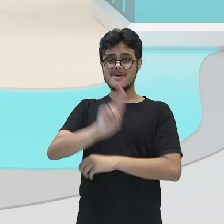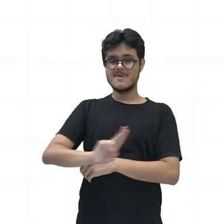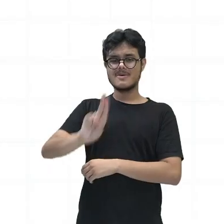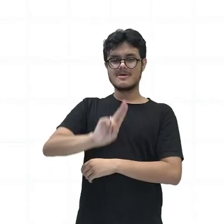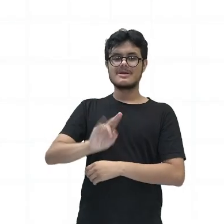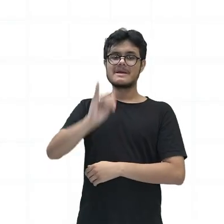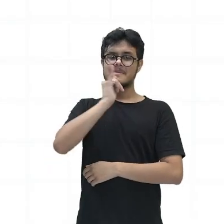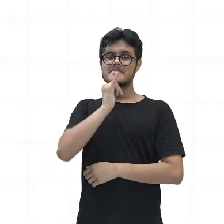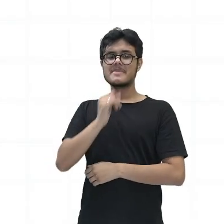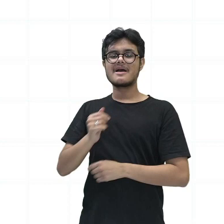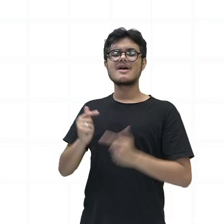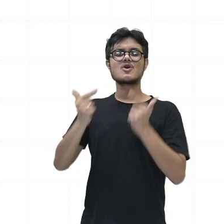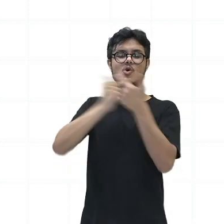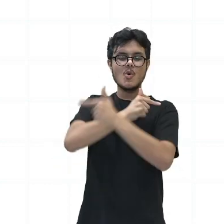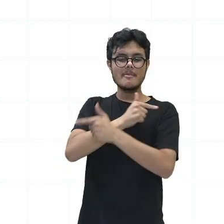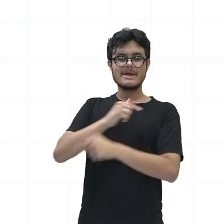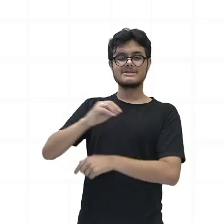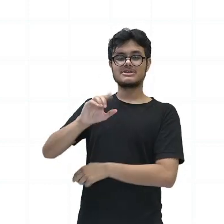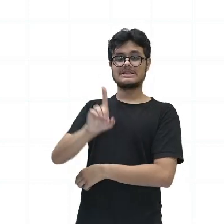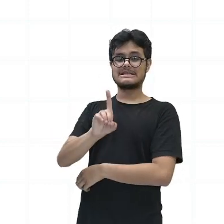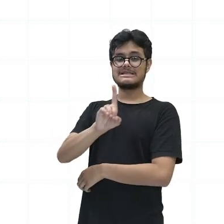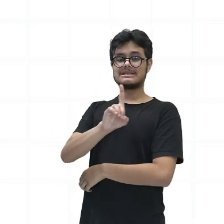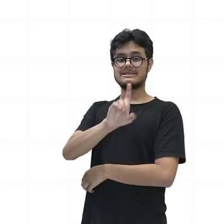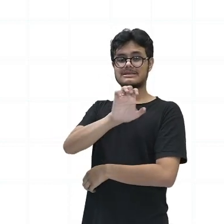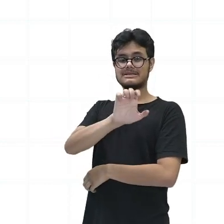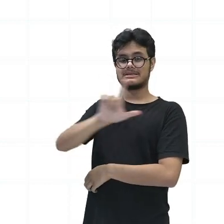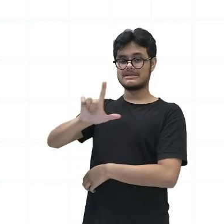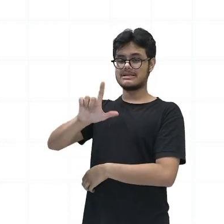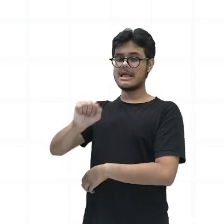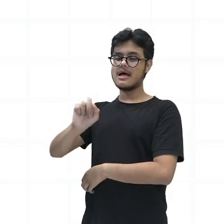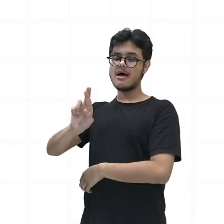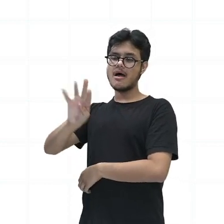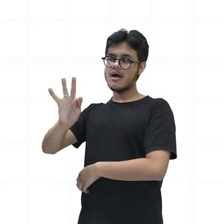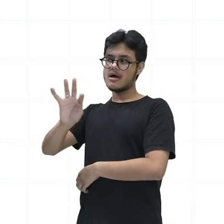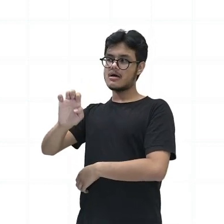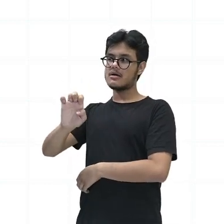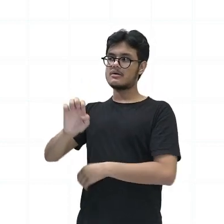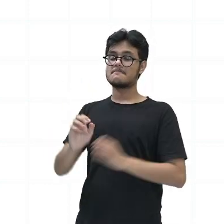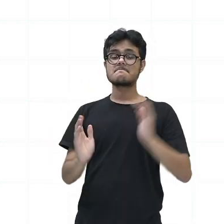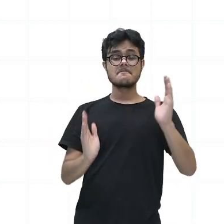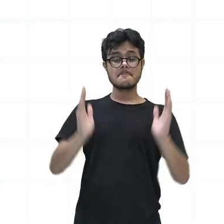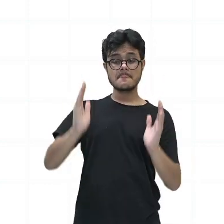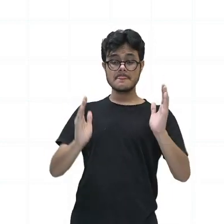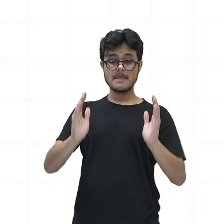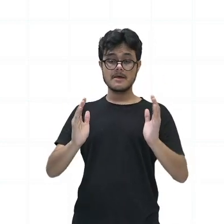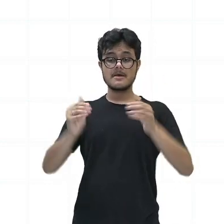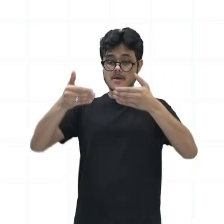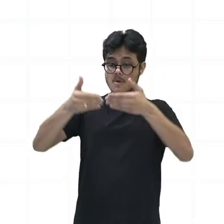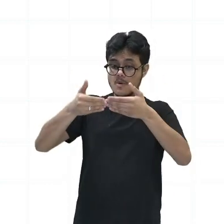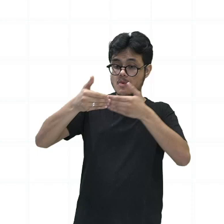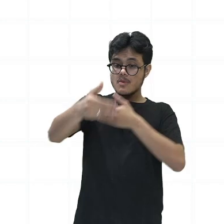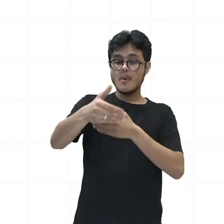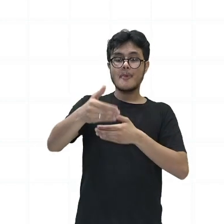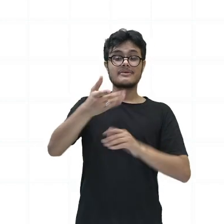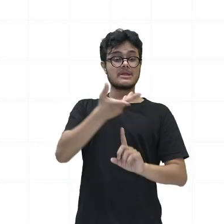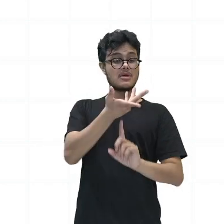comédia dell'arte, tá? Então, a comédia dell'arte, no período de origem, era considerada uma